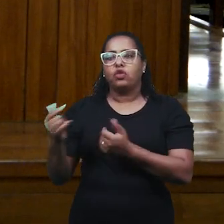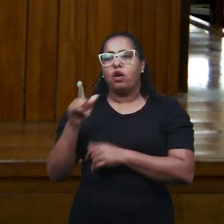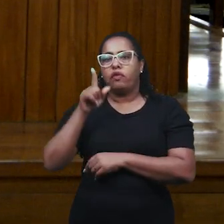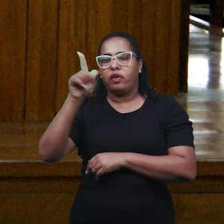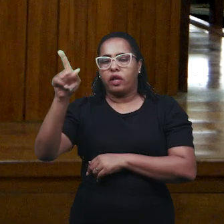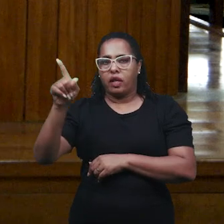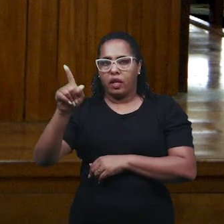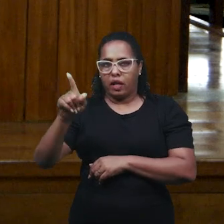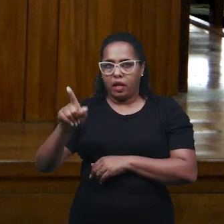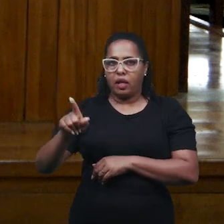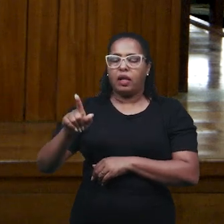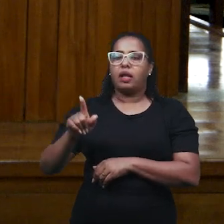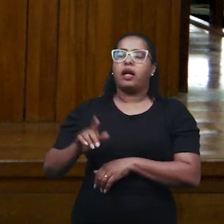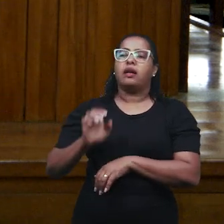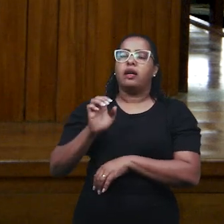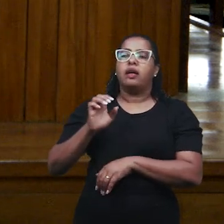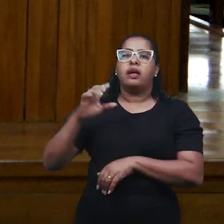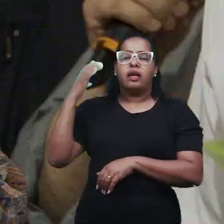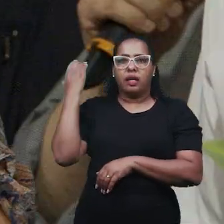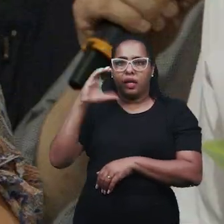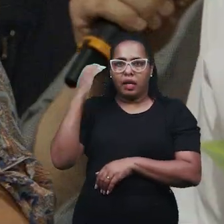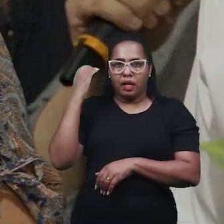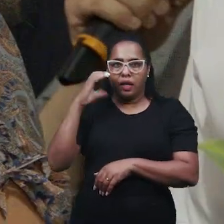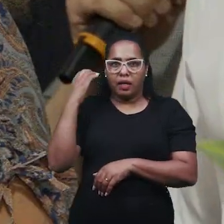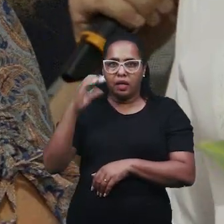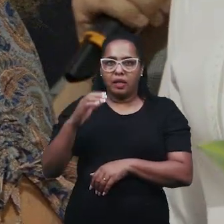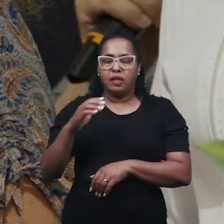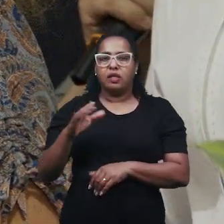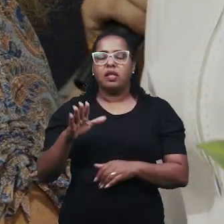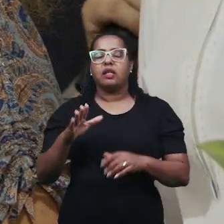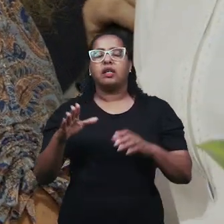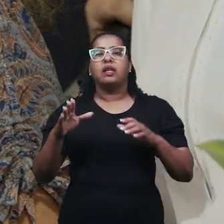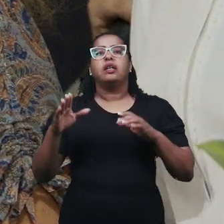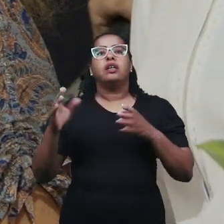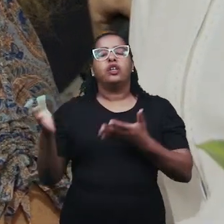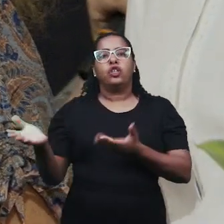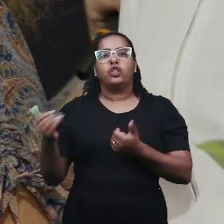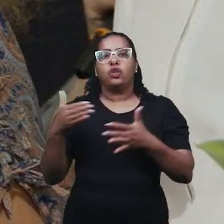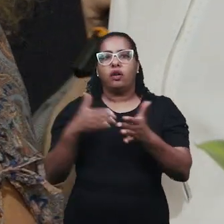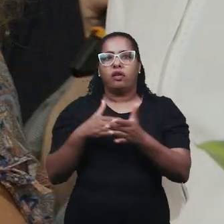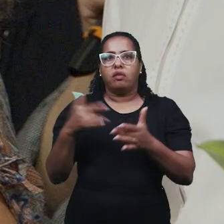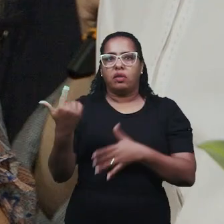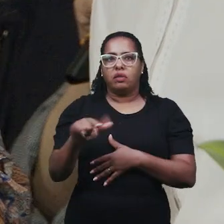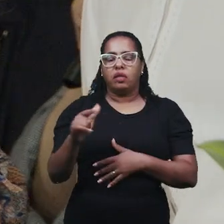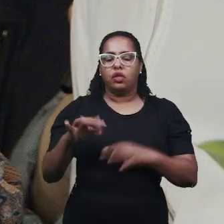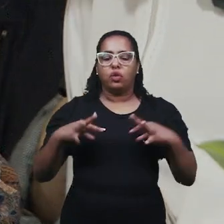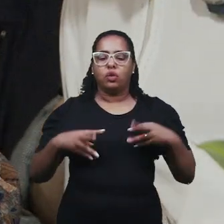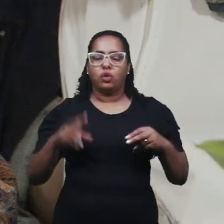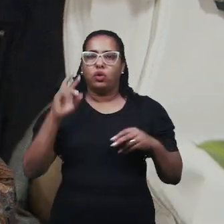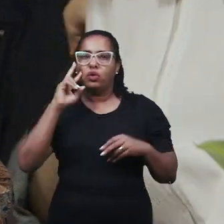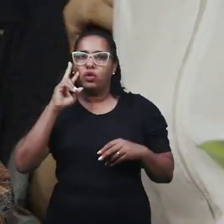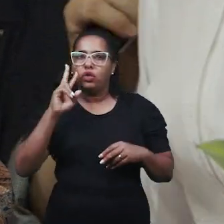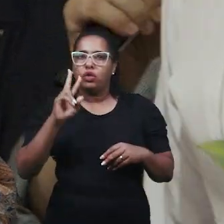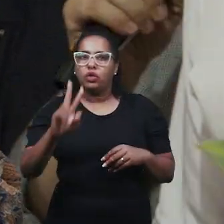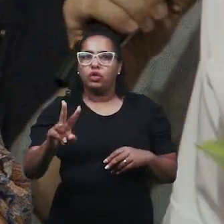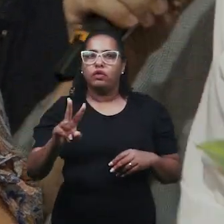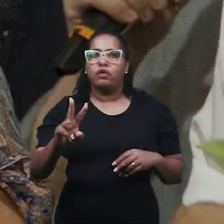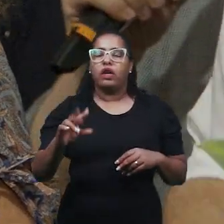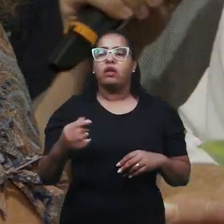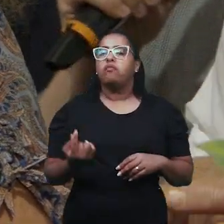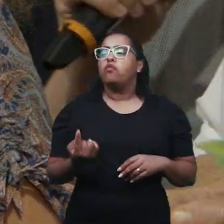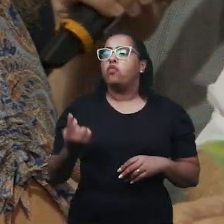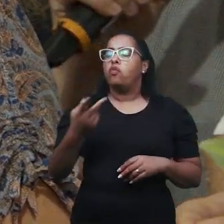depois Evangelho Sem Fronteiras, e os testemunhos que eles deram. Depois de ver tudo aquilo, um